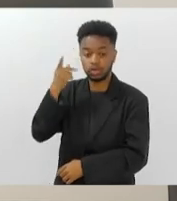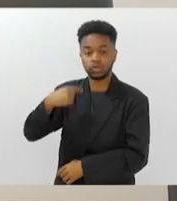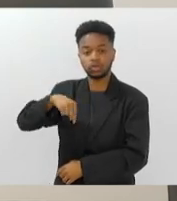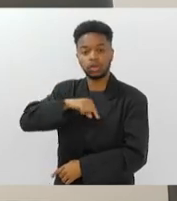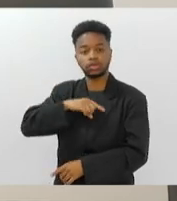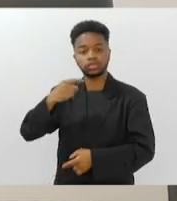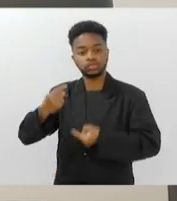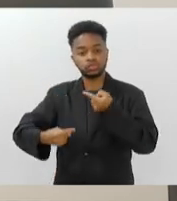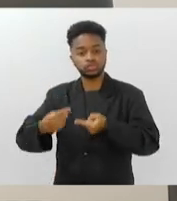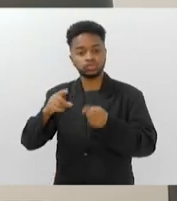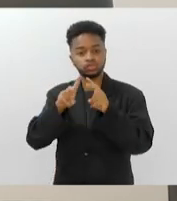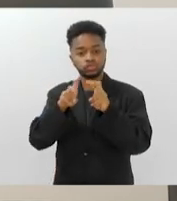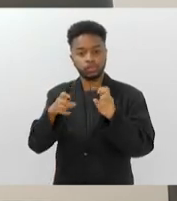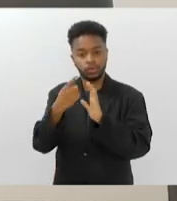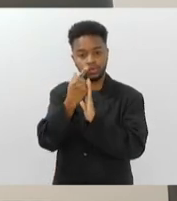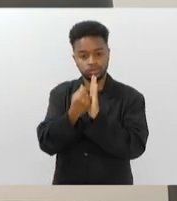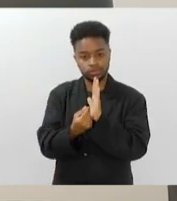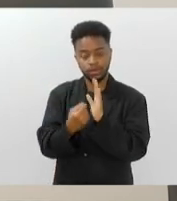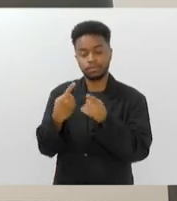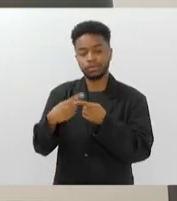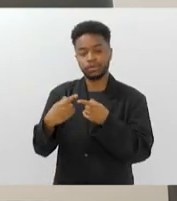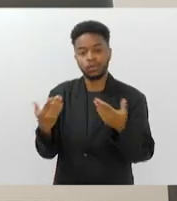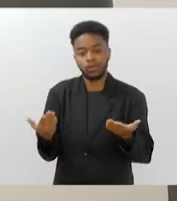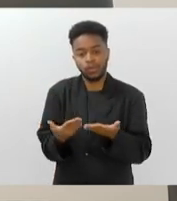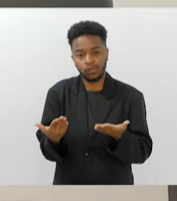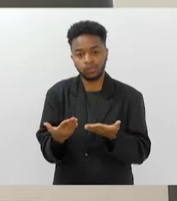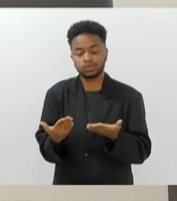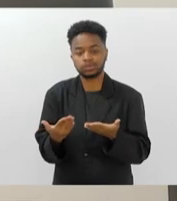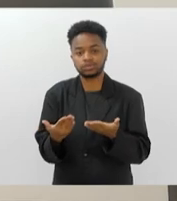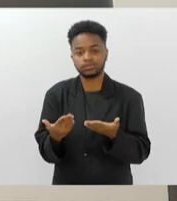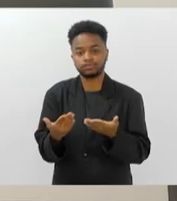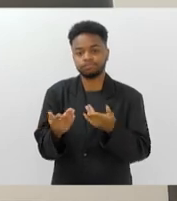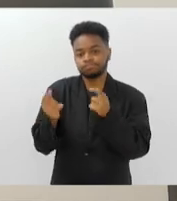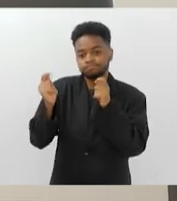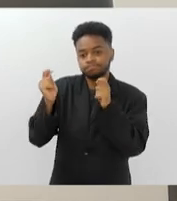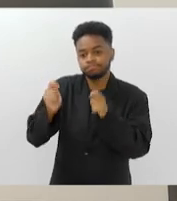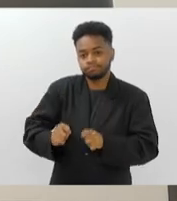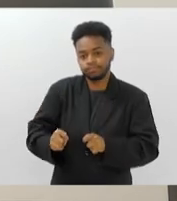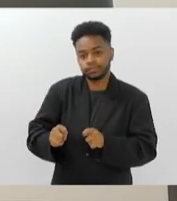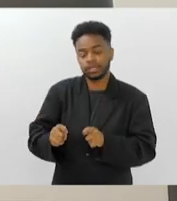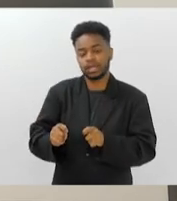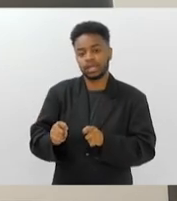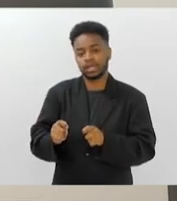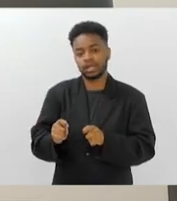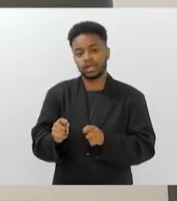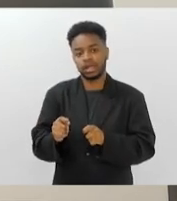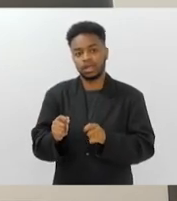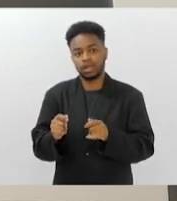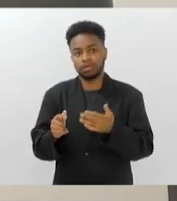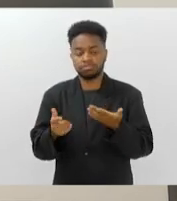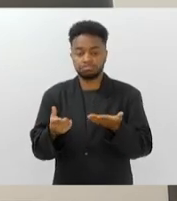orçamento nós temos hoje a possibilidade de uma de uma um um orçamento